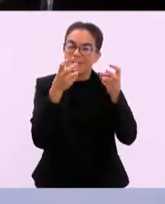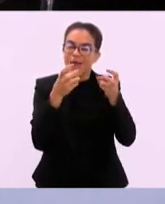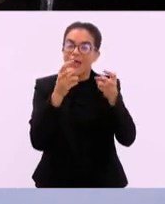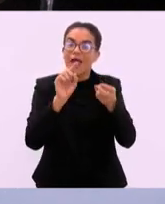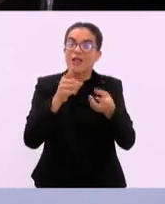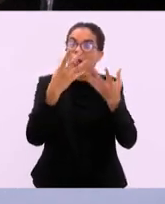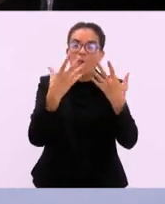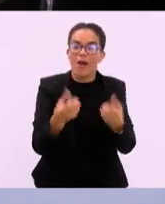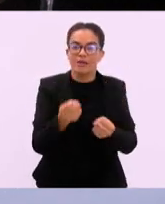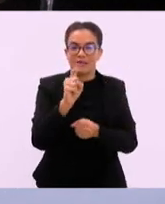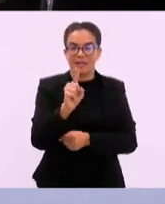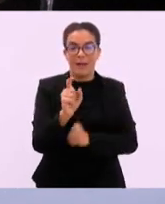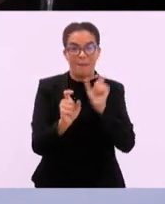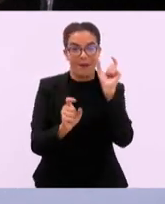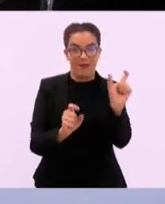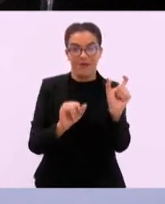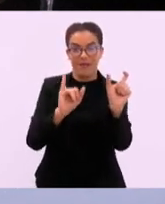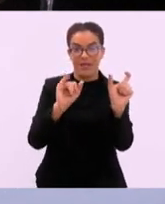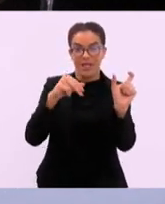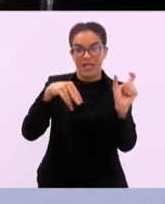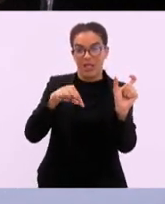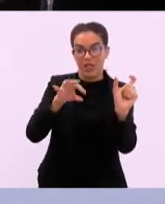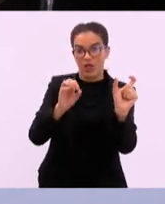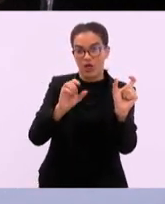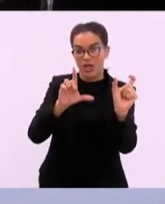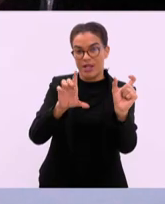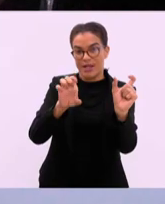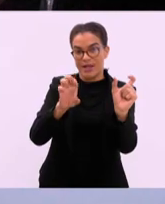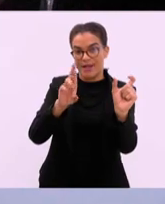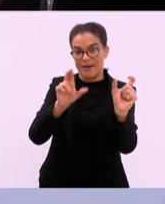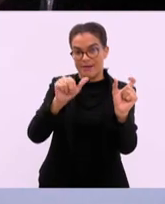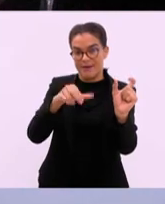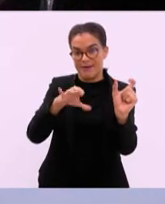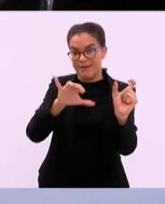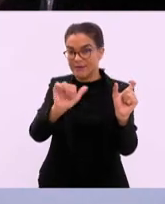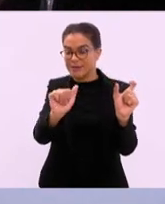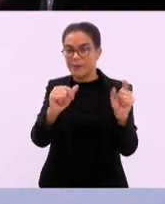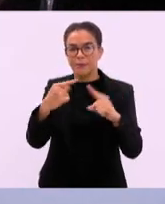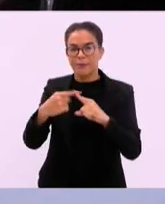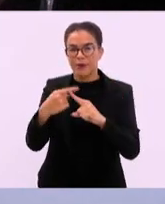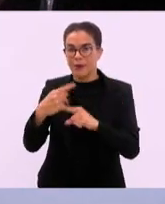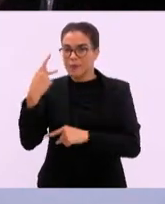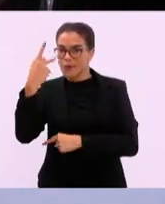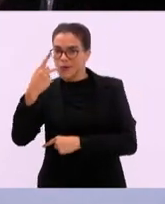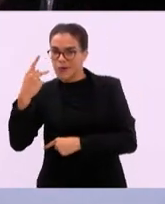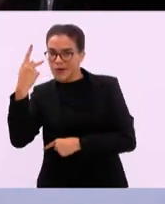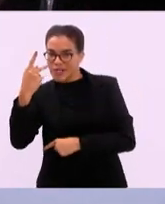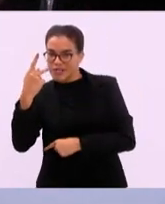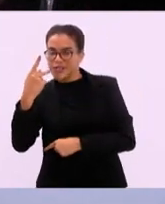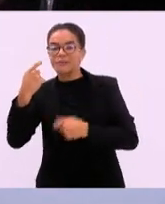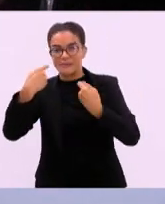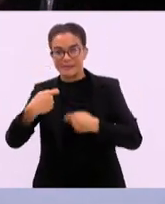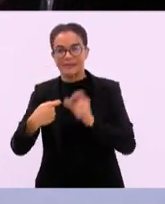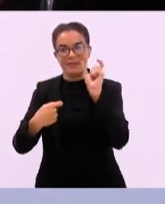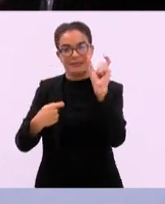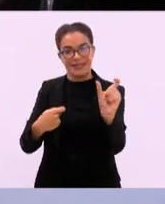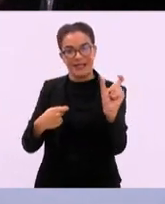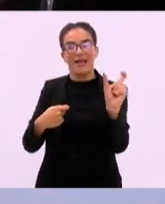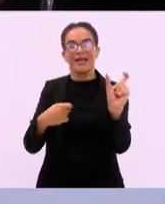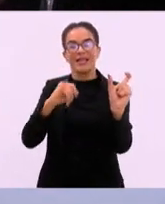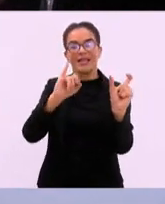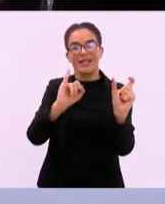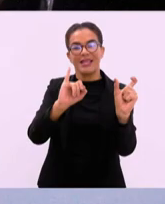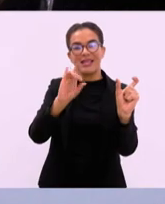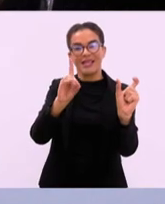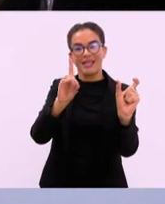a intolerância, porque não existe política sem ideologia. Se a gente achar